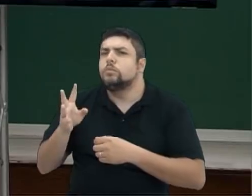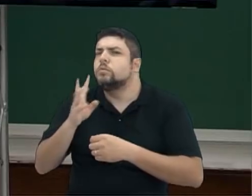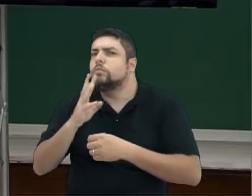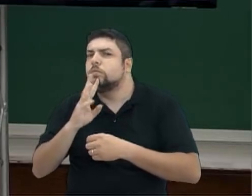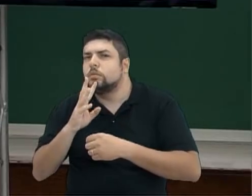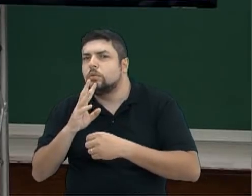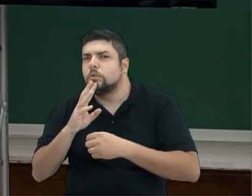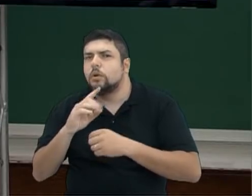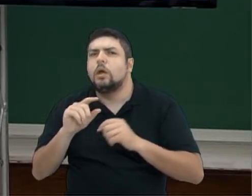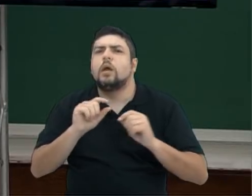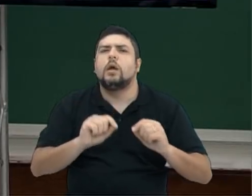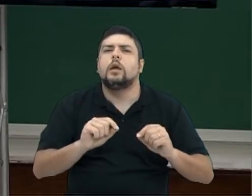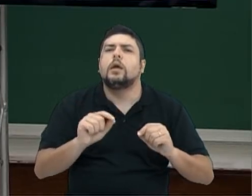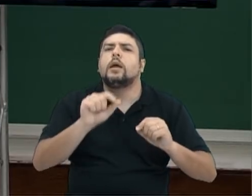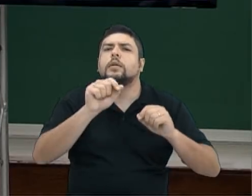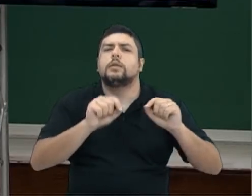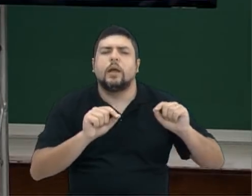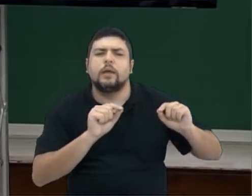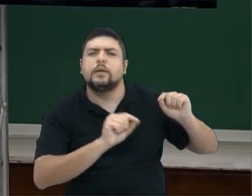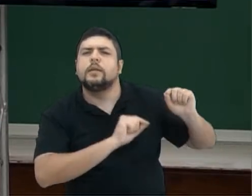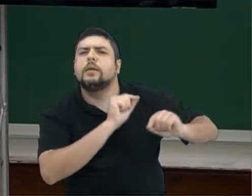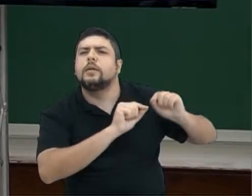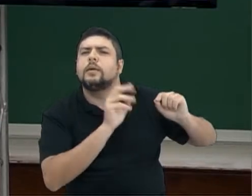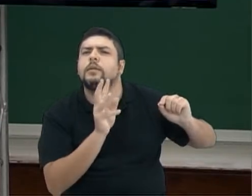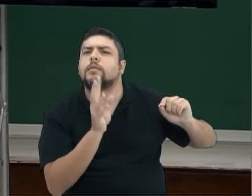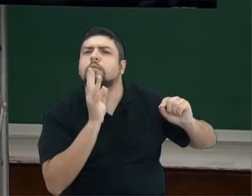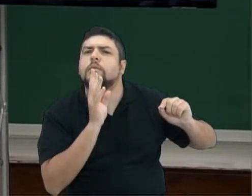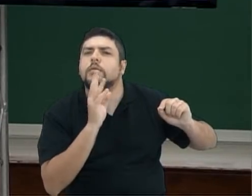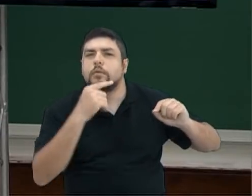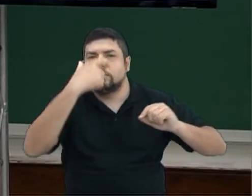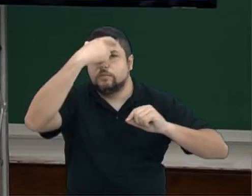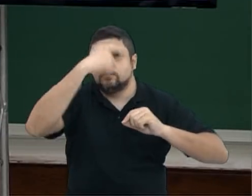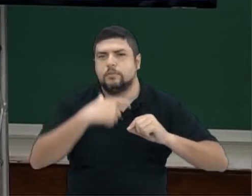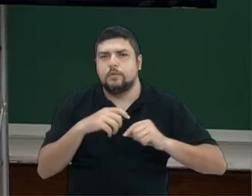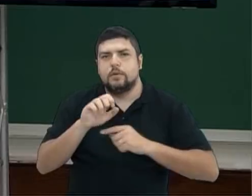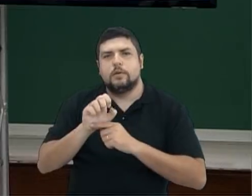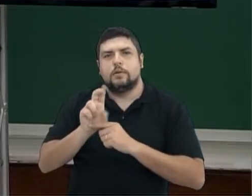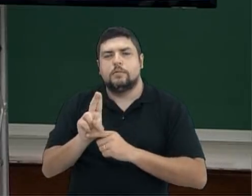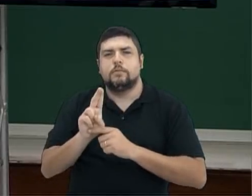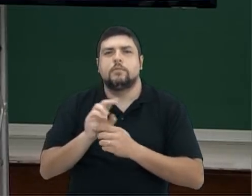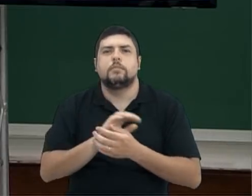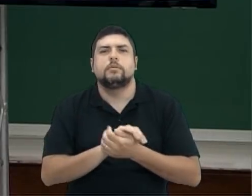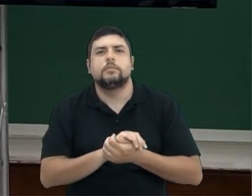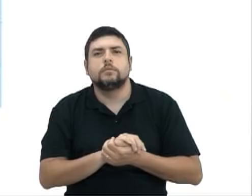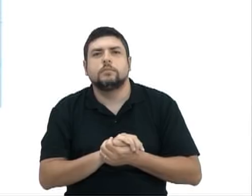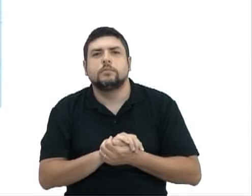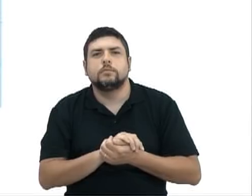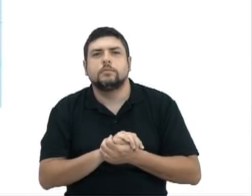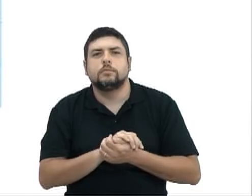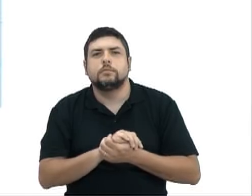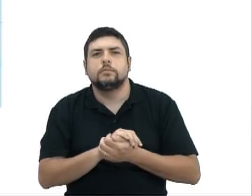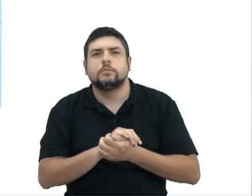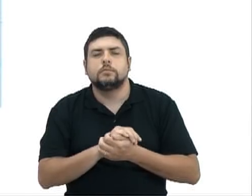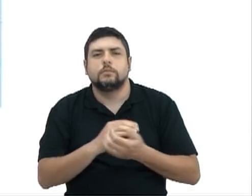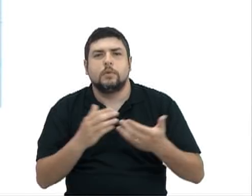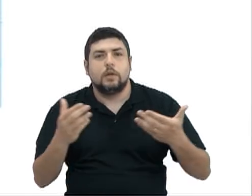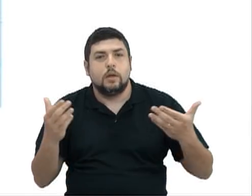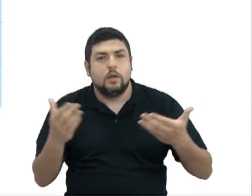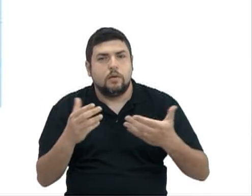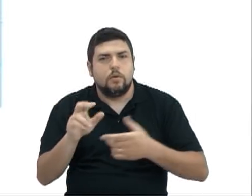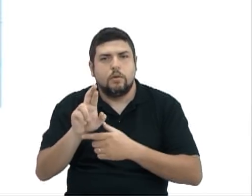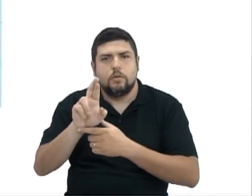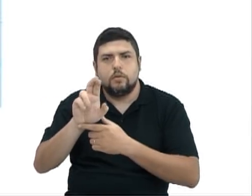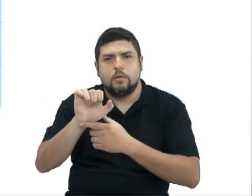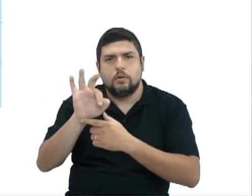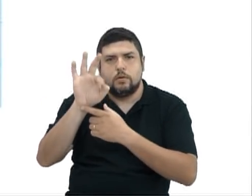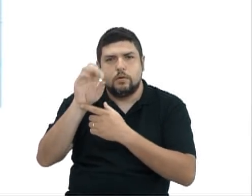autora? Eu. Isso é muito importante. Vamos lá? Agora, só os pronomes pessoais retos